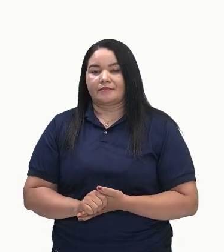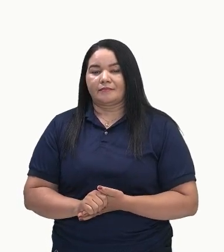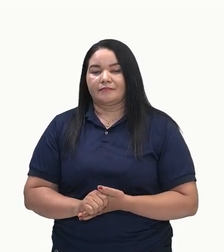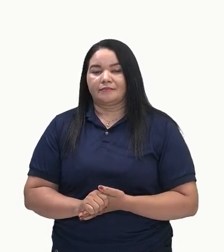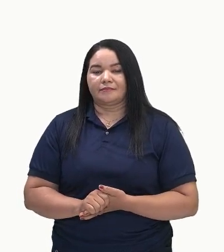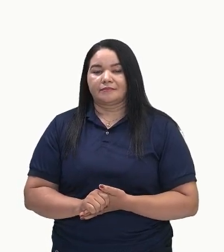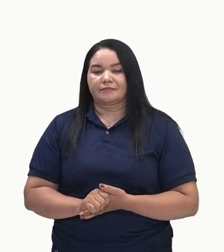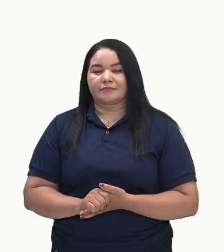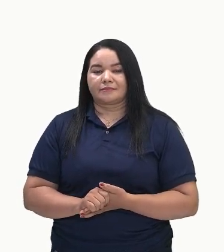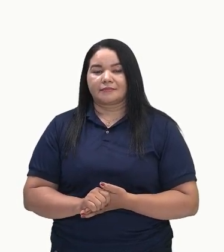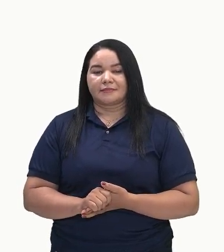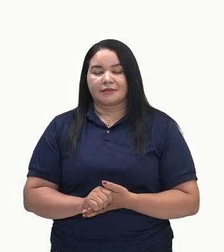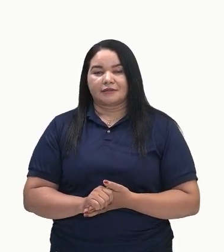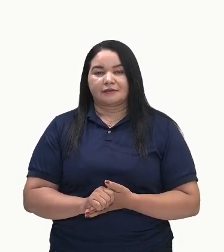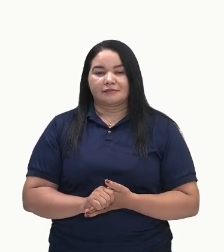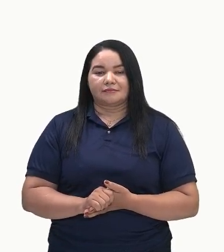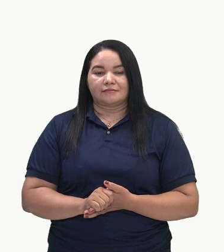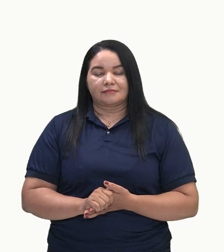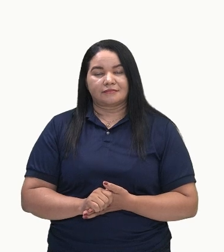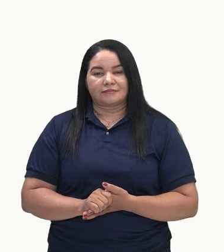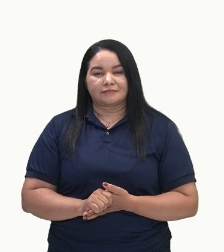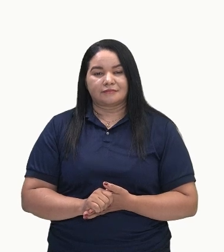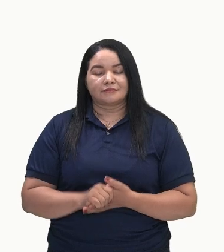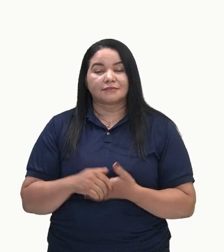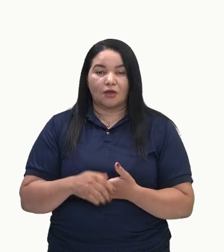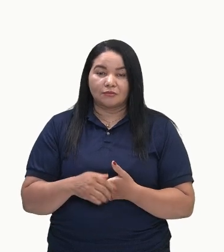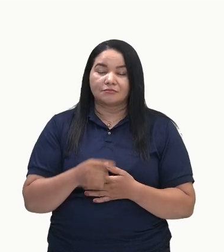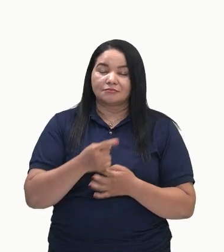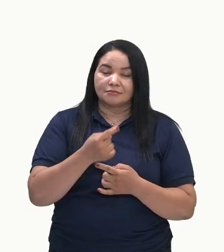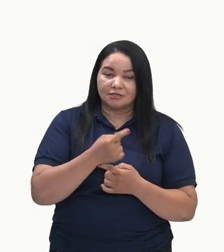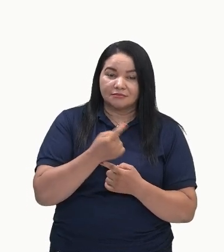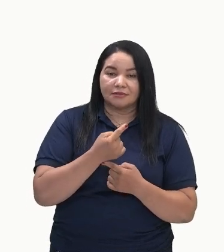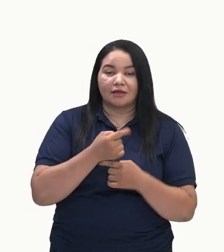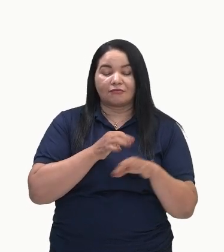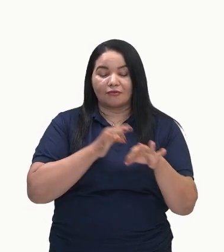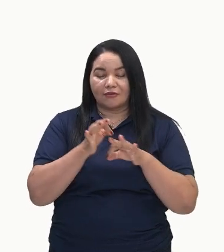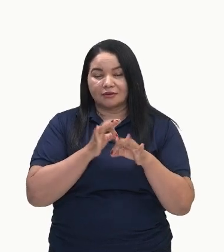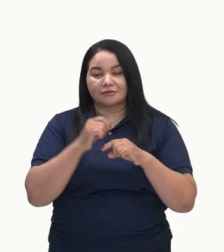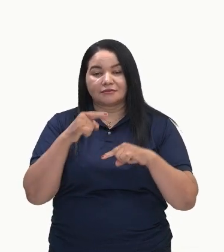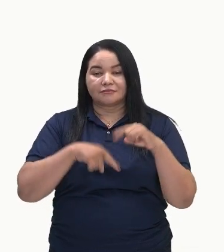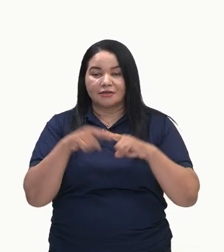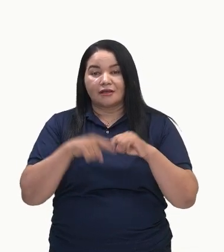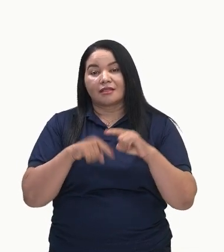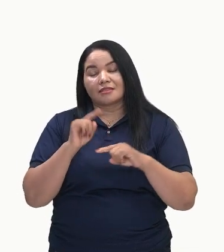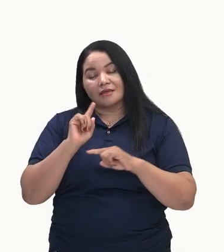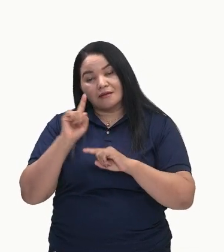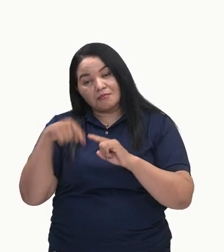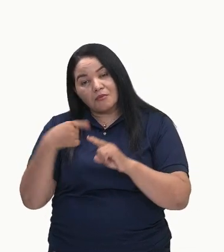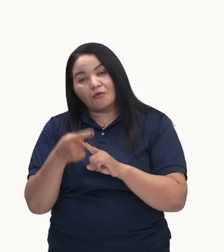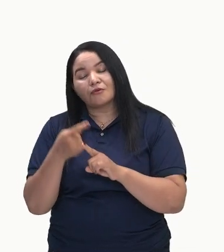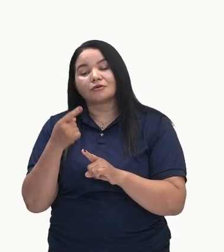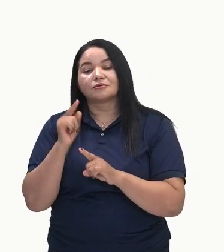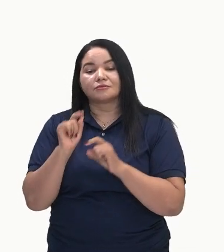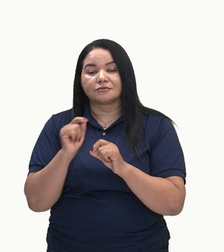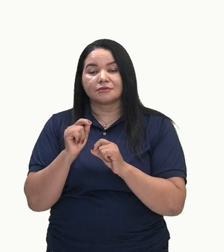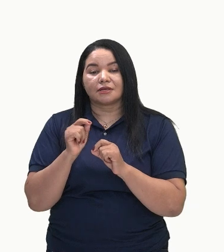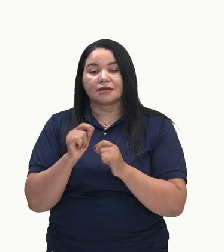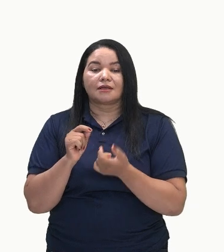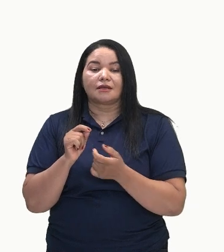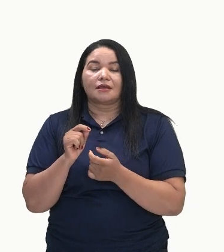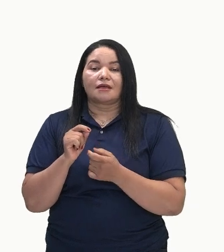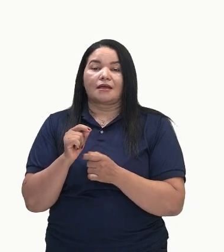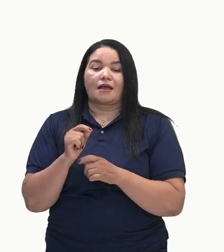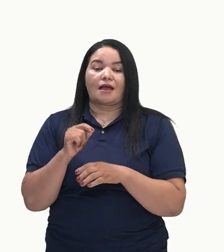Secondly, mix them well. Primeiramente, você prepare os ingredientes. Depois, em seguida, na sequência, em